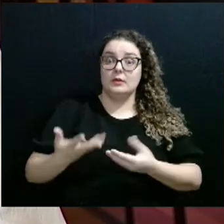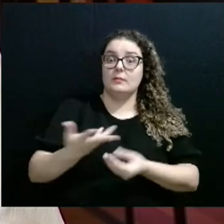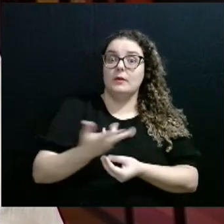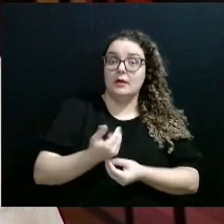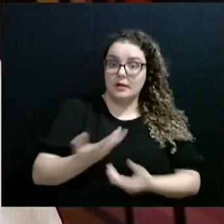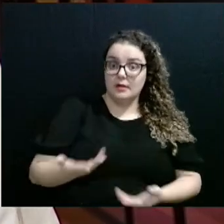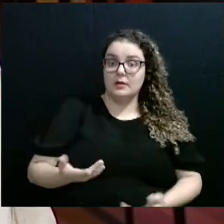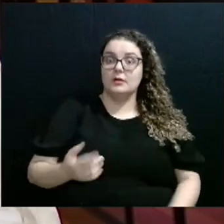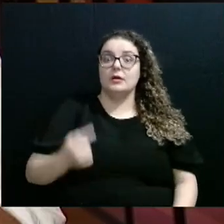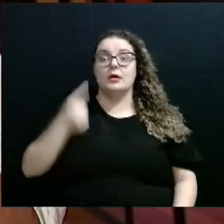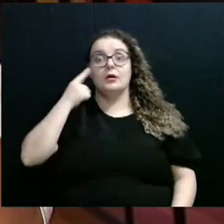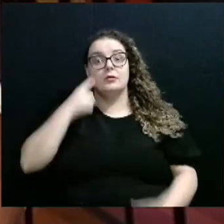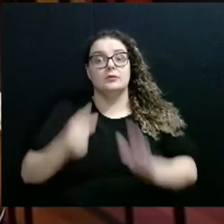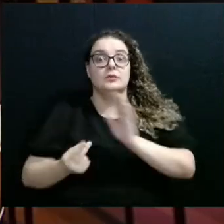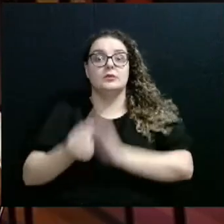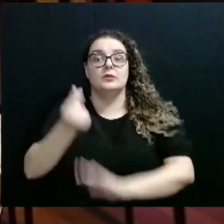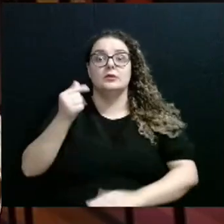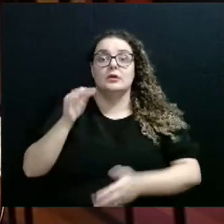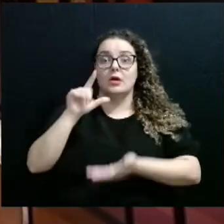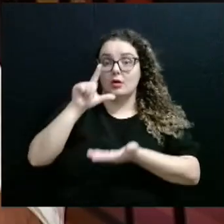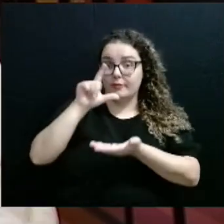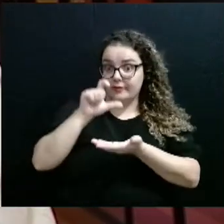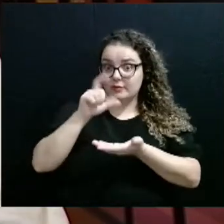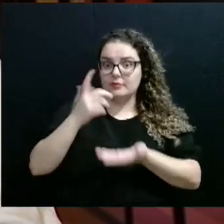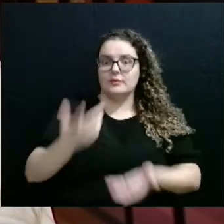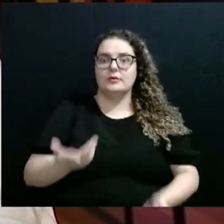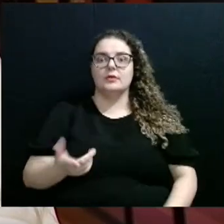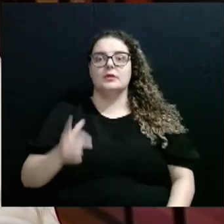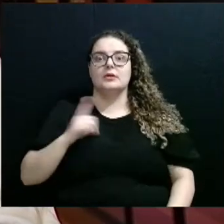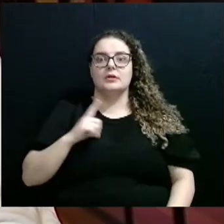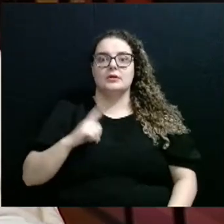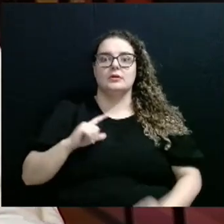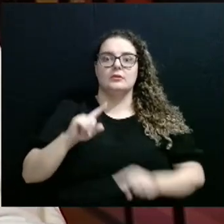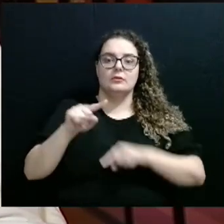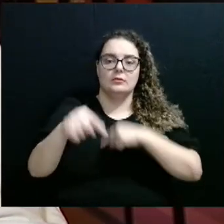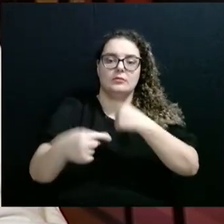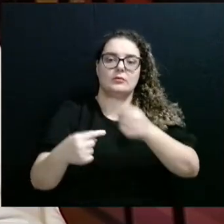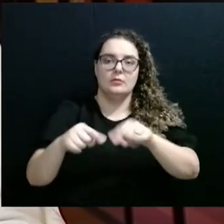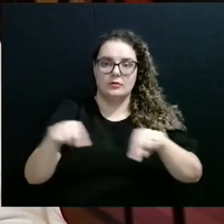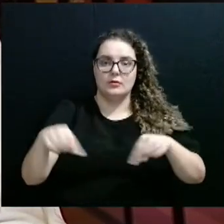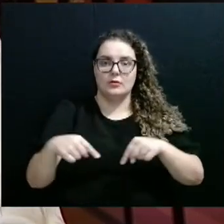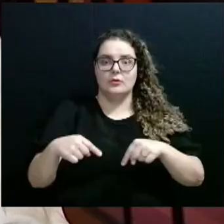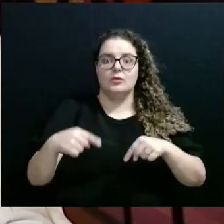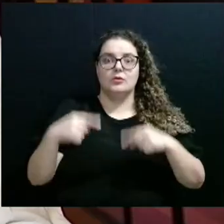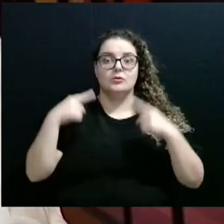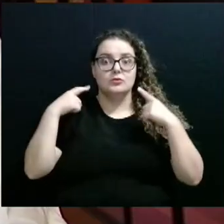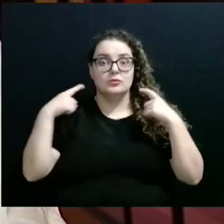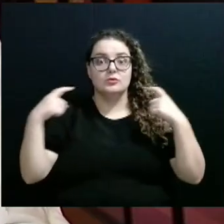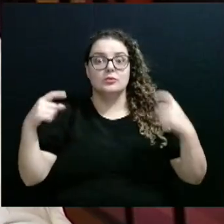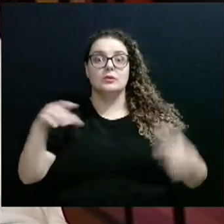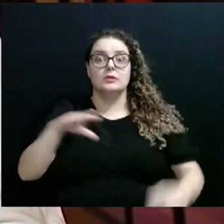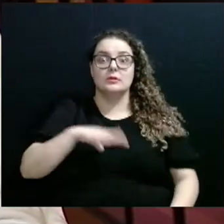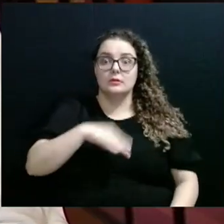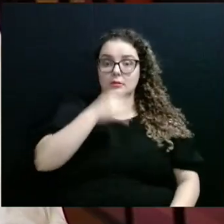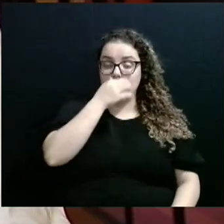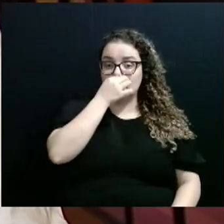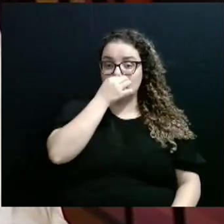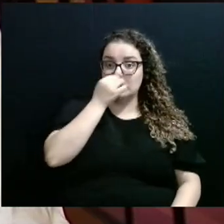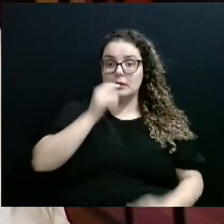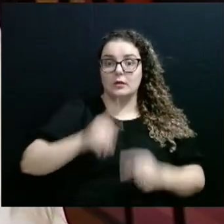da fotografia. Temos a sala Os Sons da Cidade, onde temos alguns objetos antigos